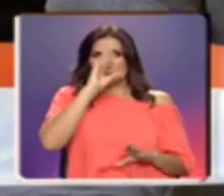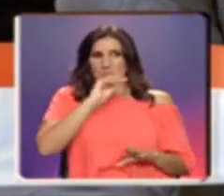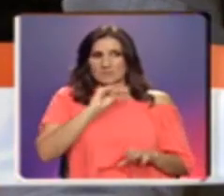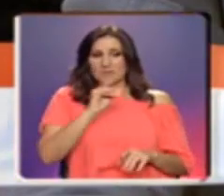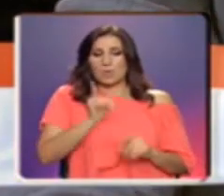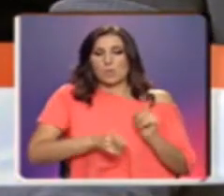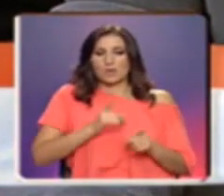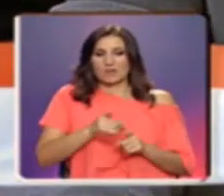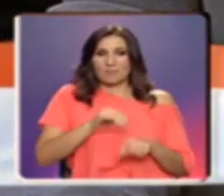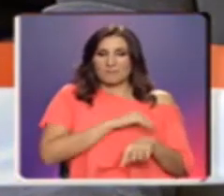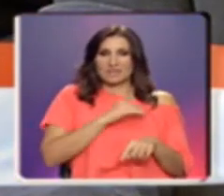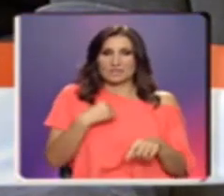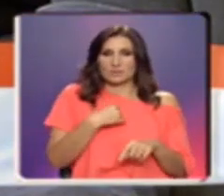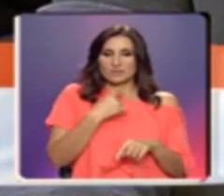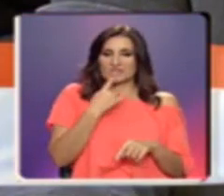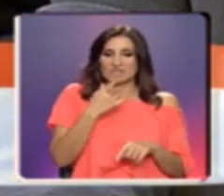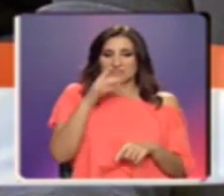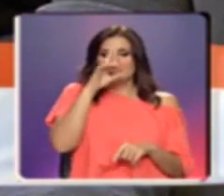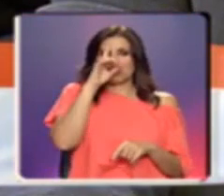quê?